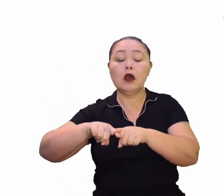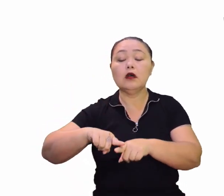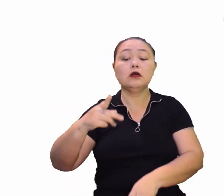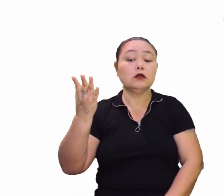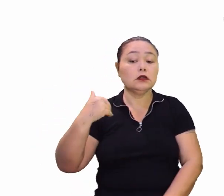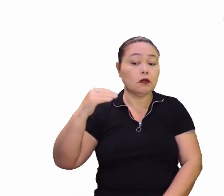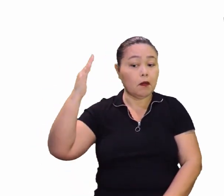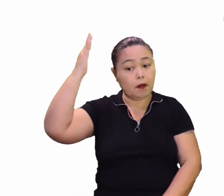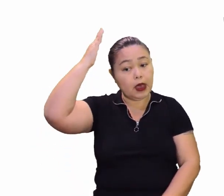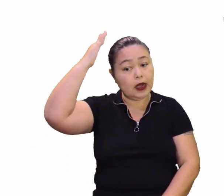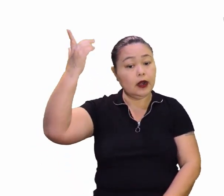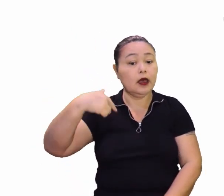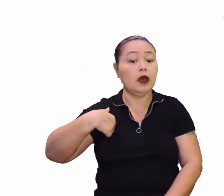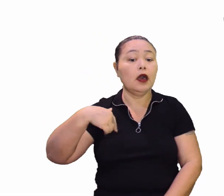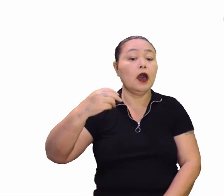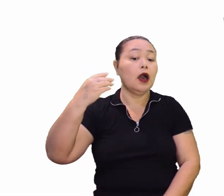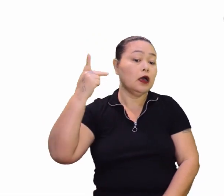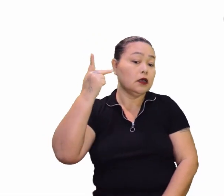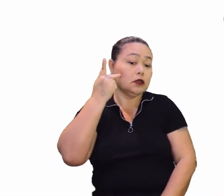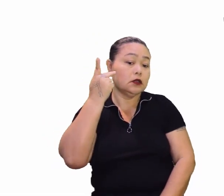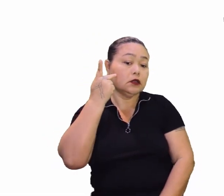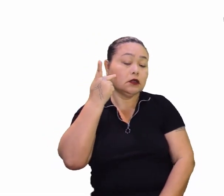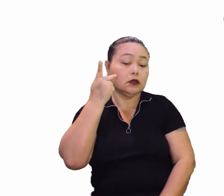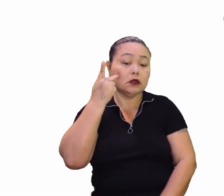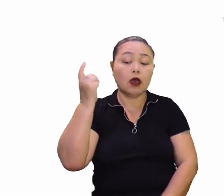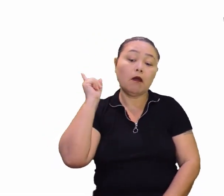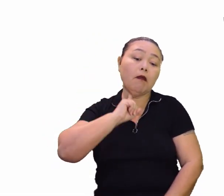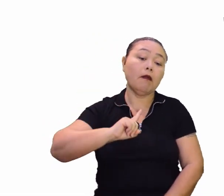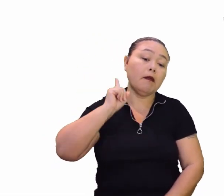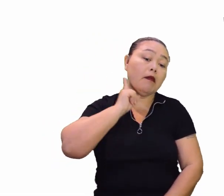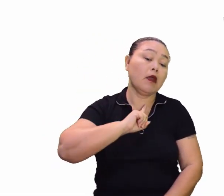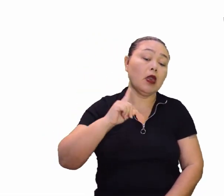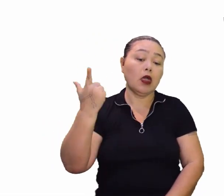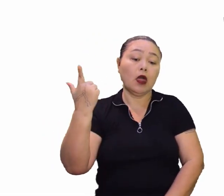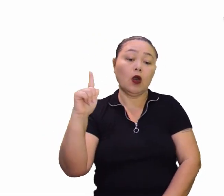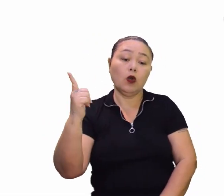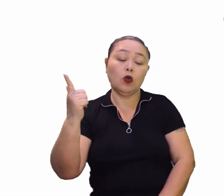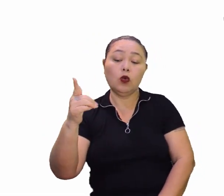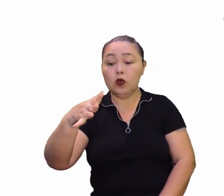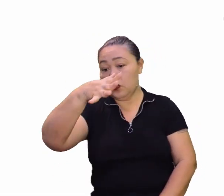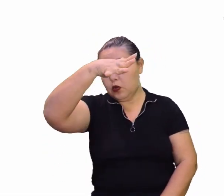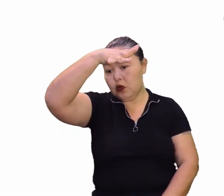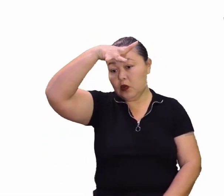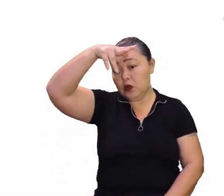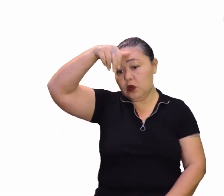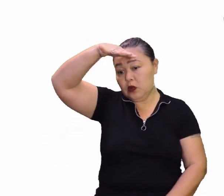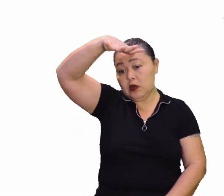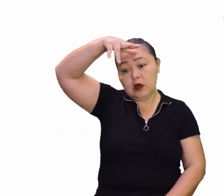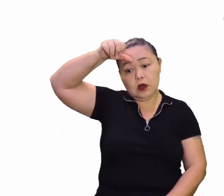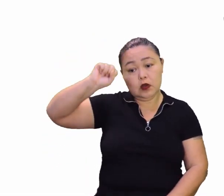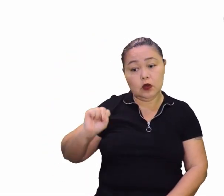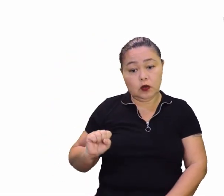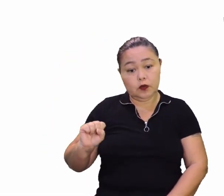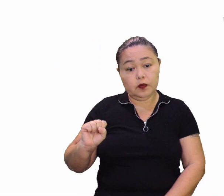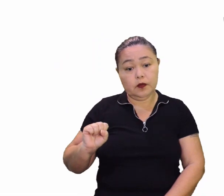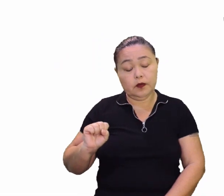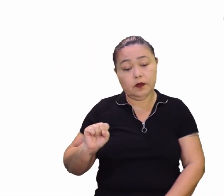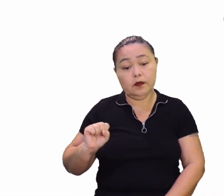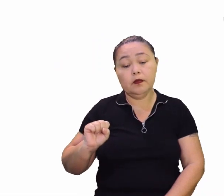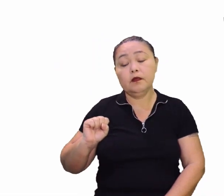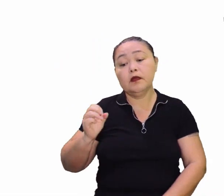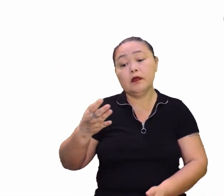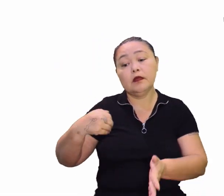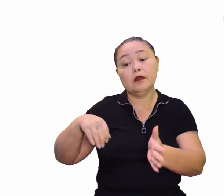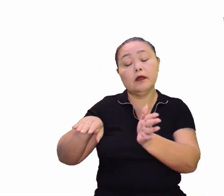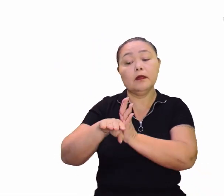Paulo, Minas, Goiás, Mato Grosso, Mato Grosso do Sul e